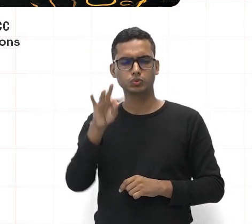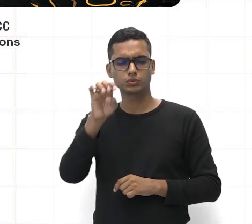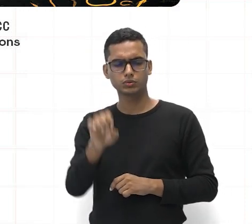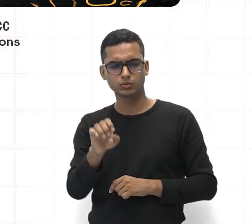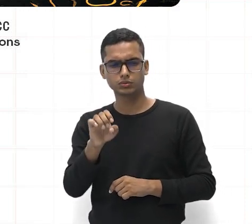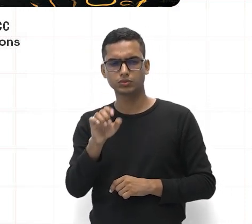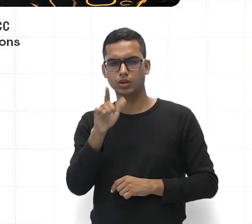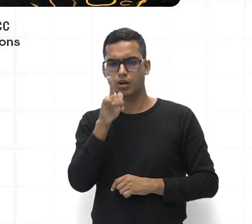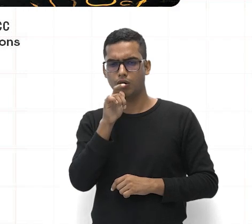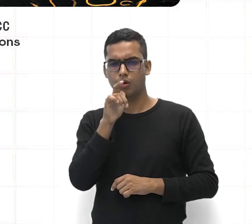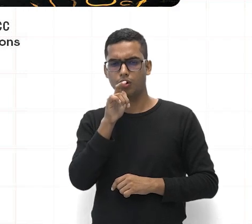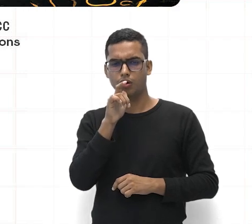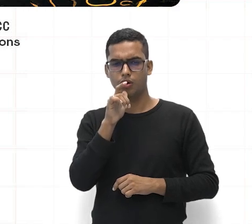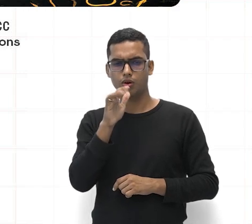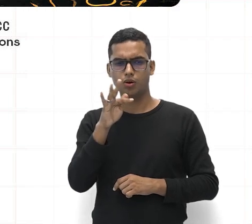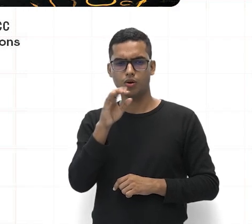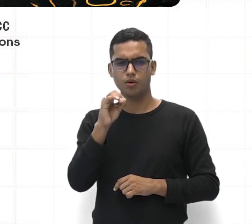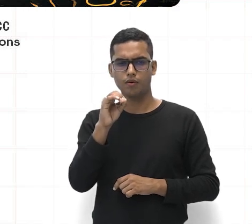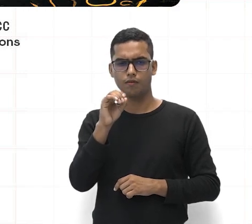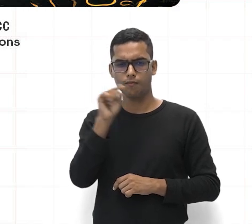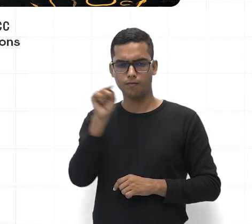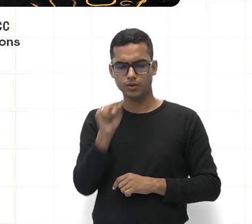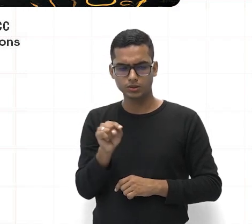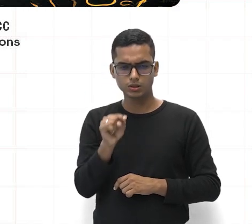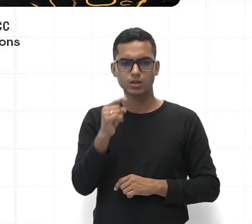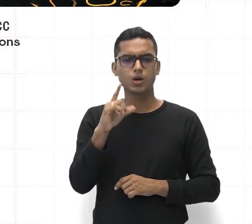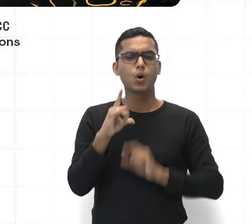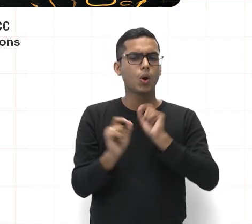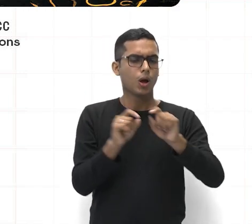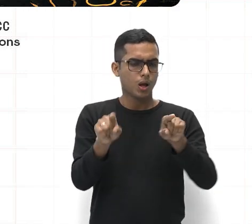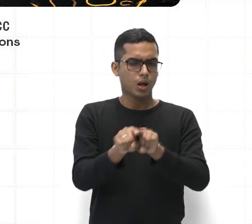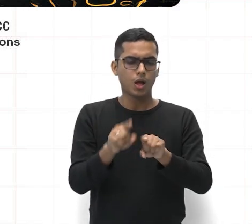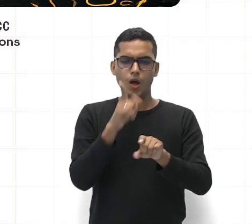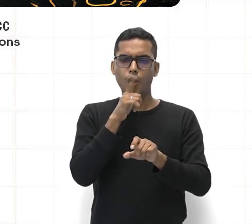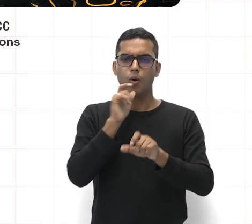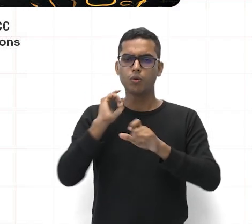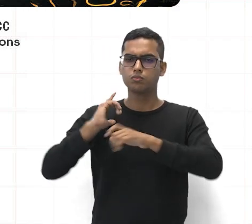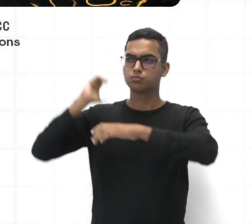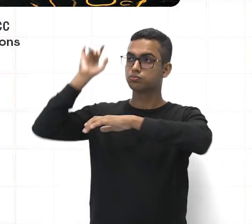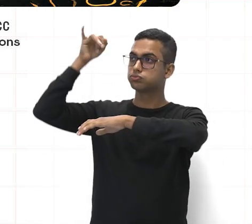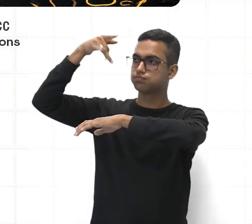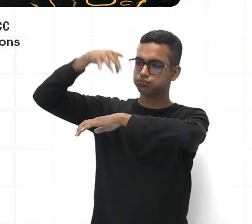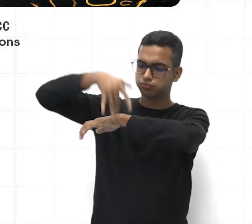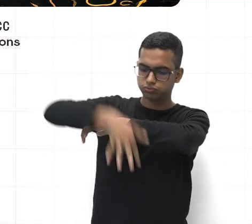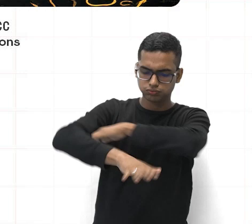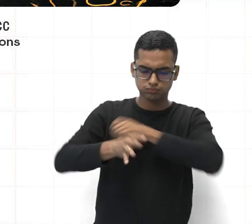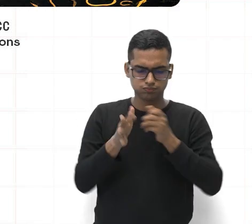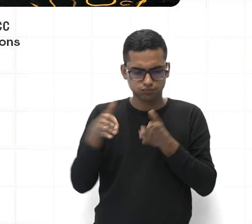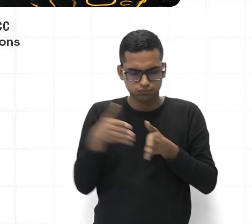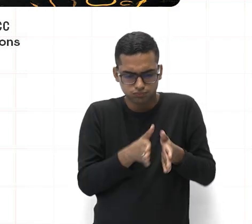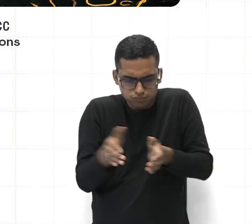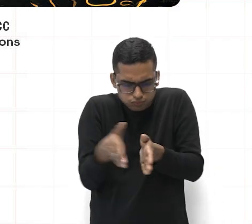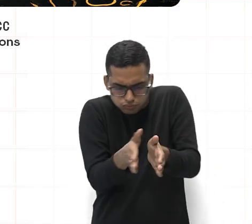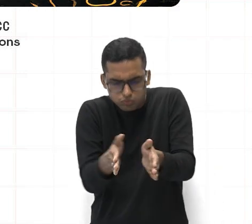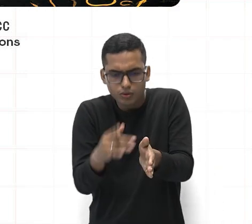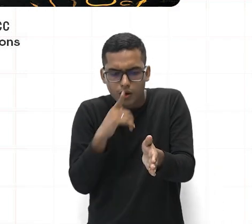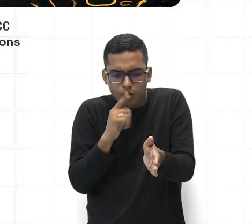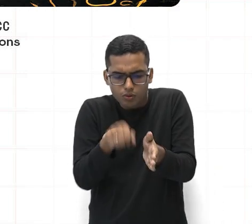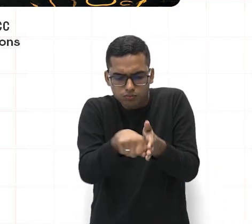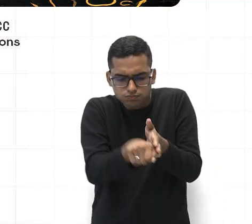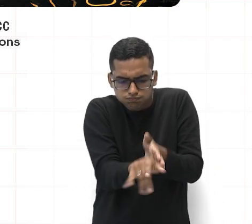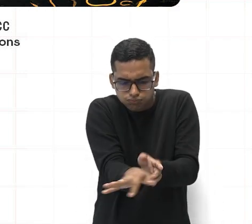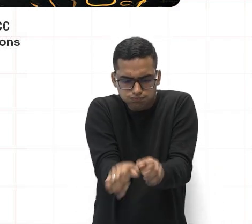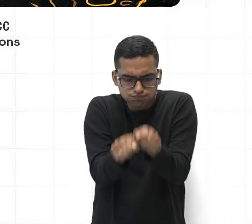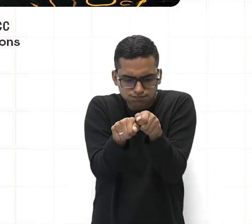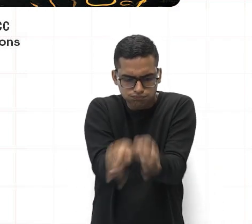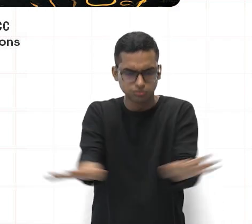de jusante, né, que é a parte do rio que está em direção à foz, ao local onde o rio